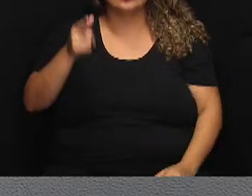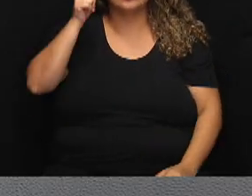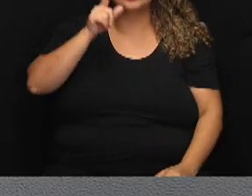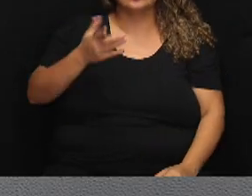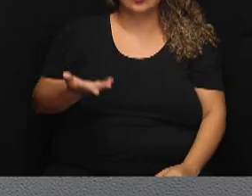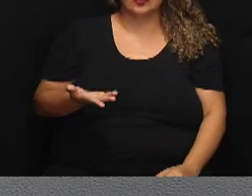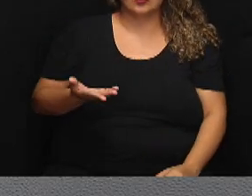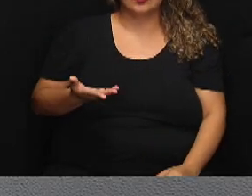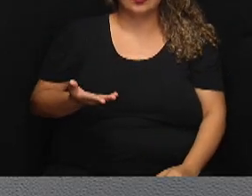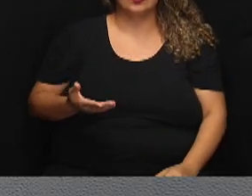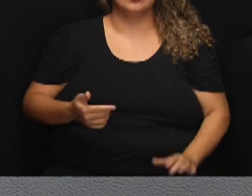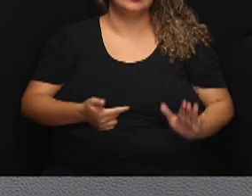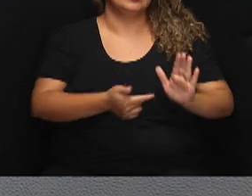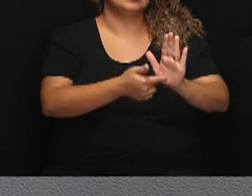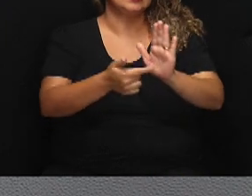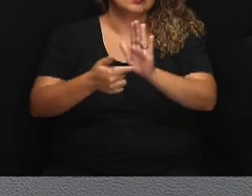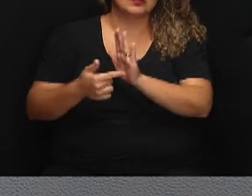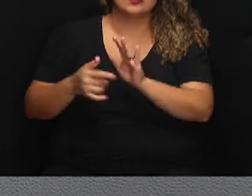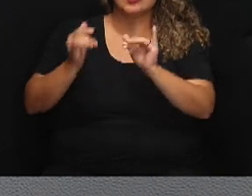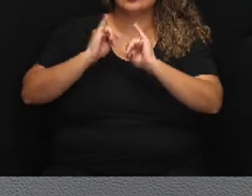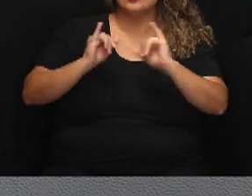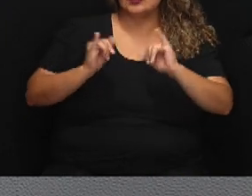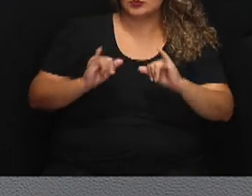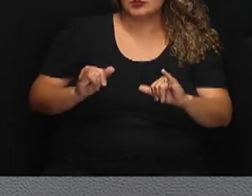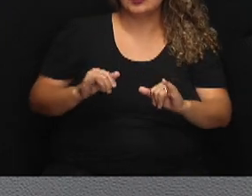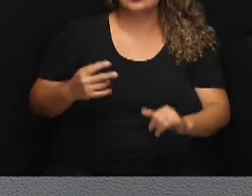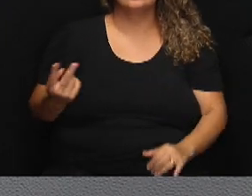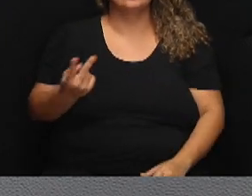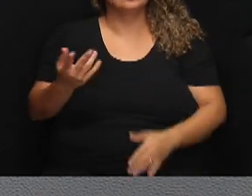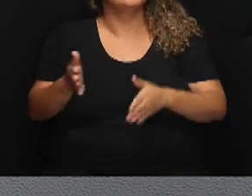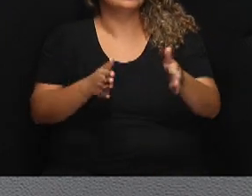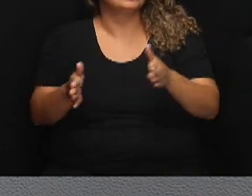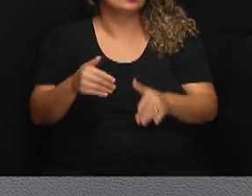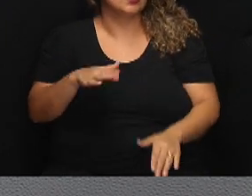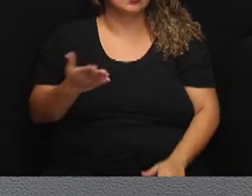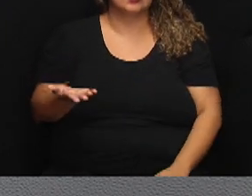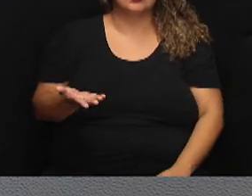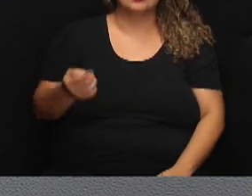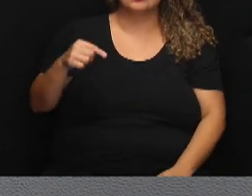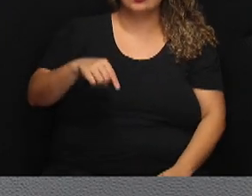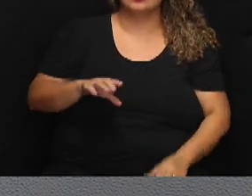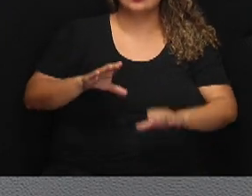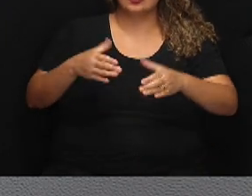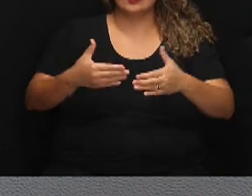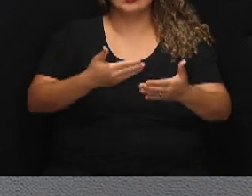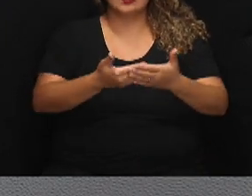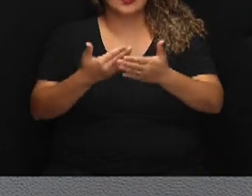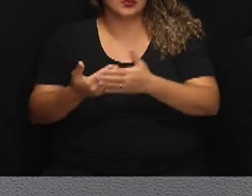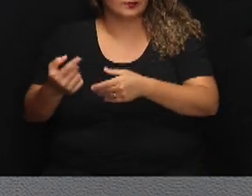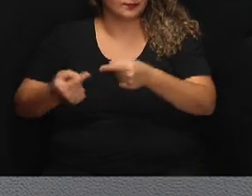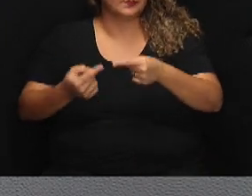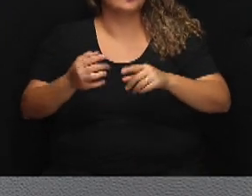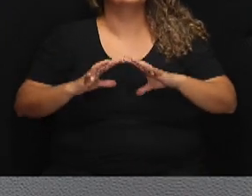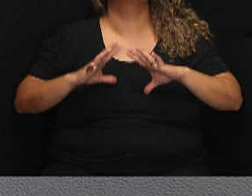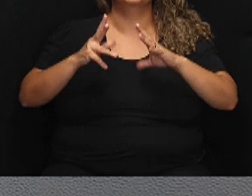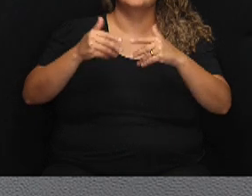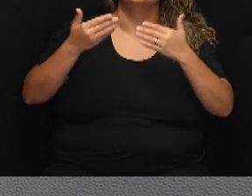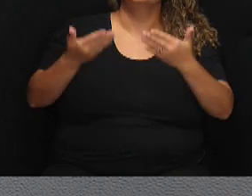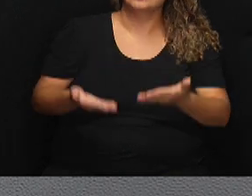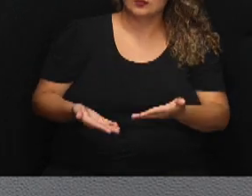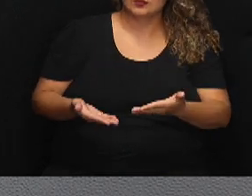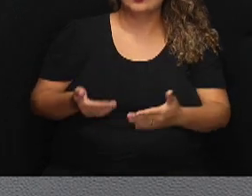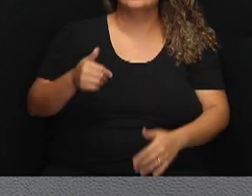essas exibições, essas divulgações em valores mais acessíveis. Então, essa comissão de estudos vai discutir tudo isso, né,